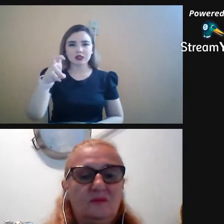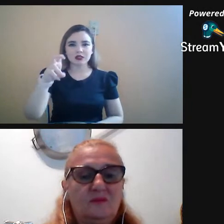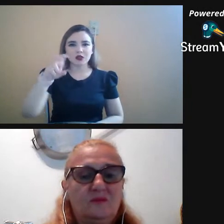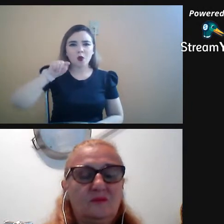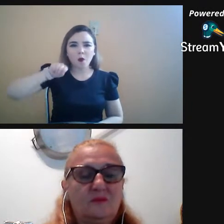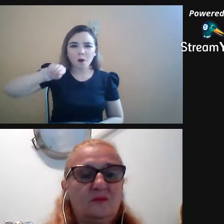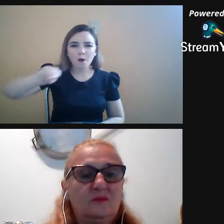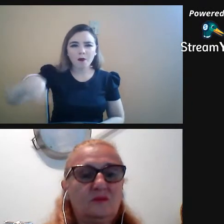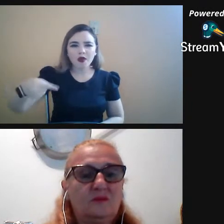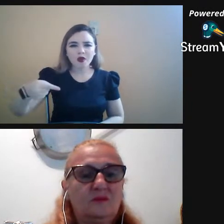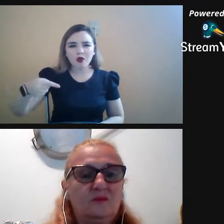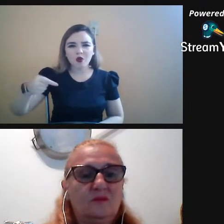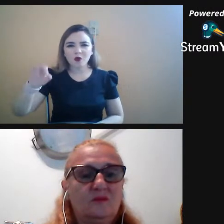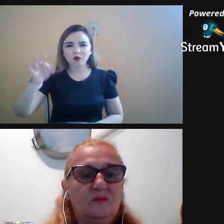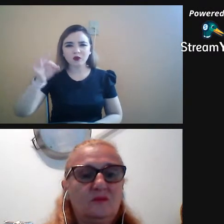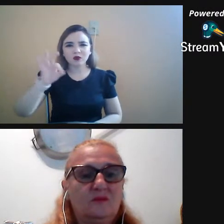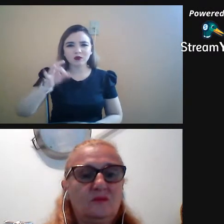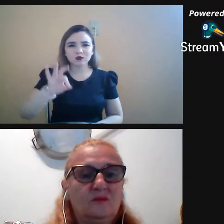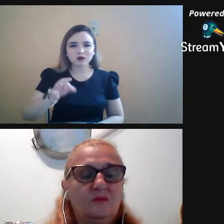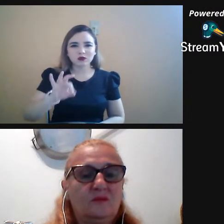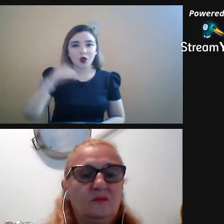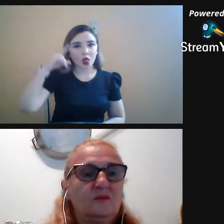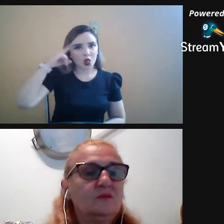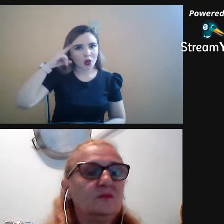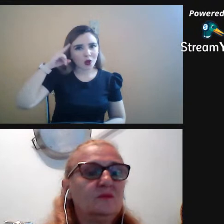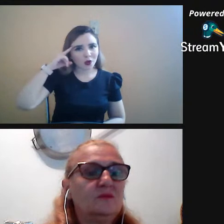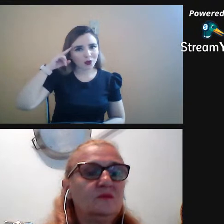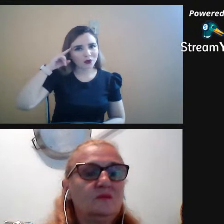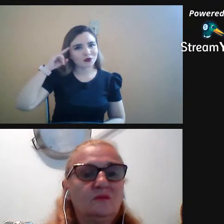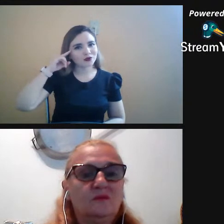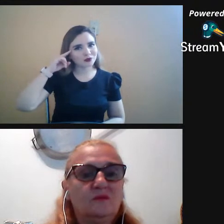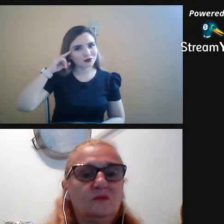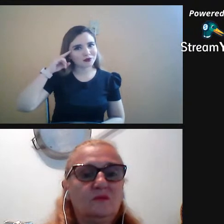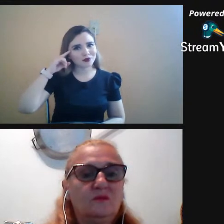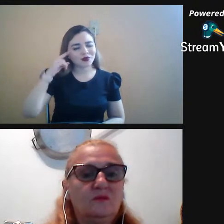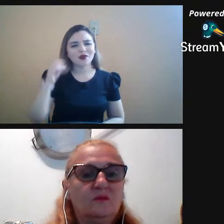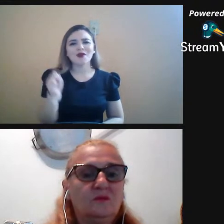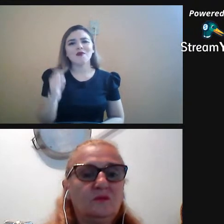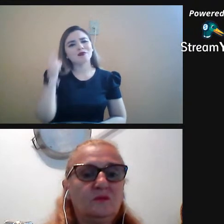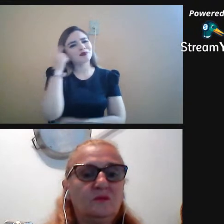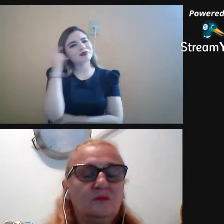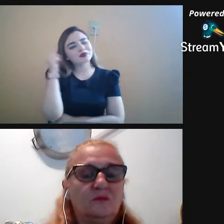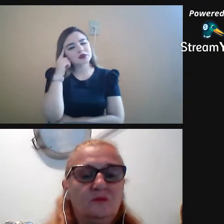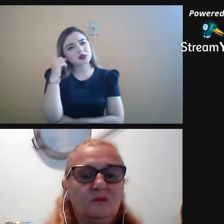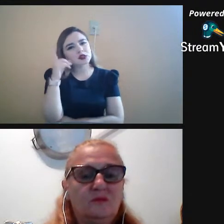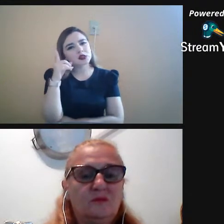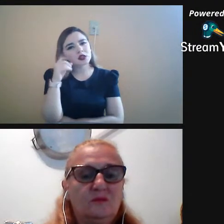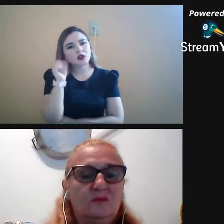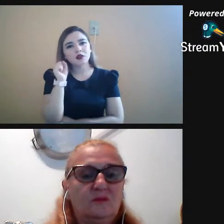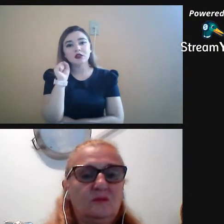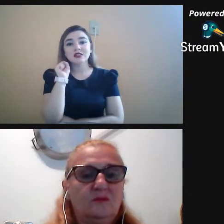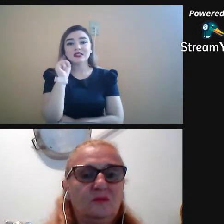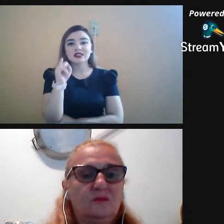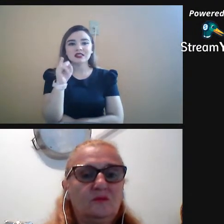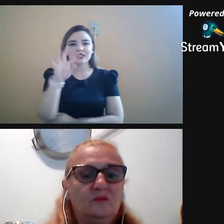Então, imagina o que é o impacto do desaparecimento dessa espécie.